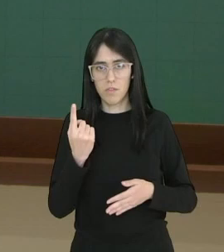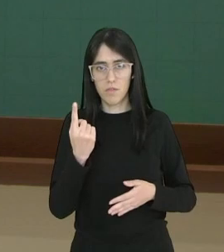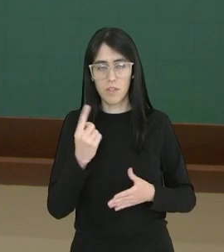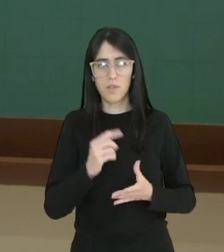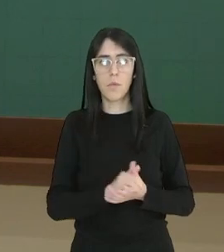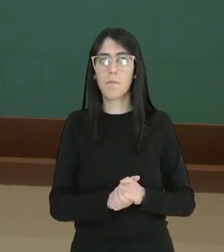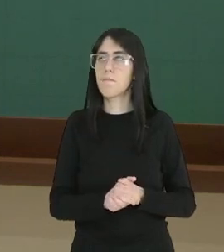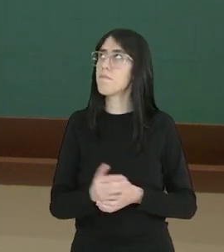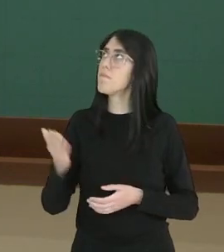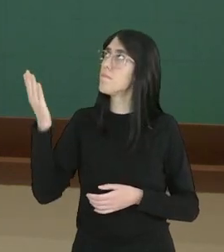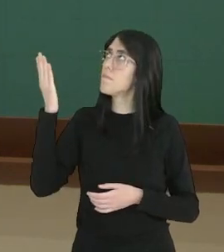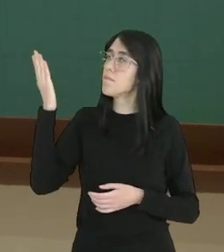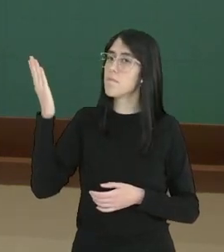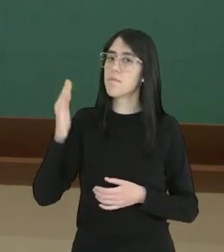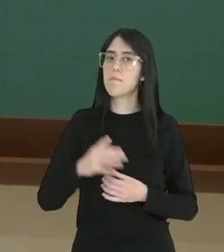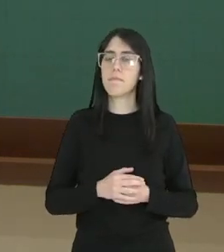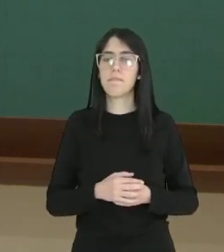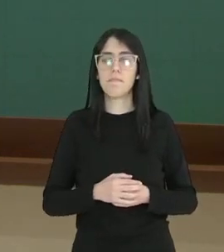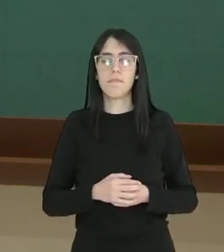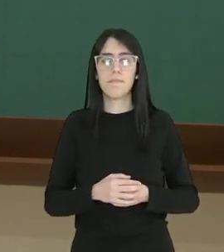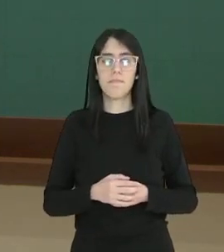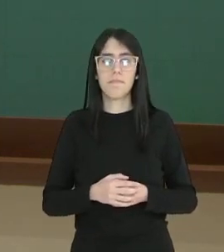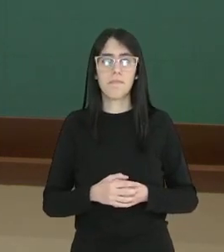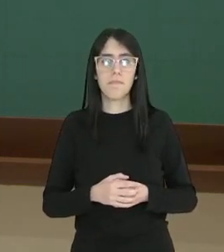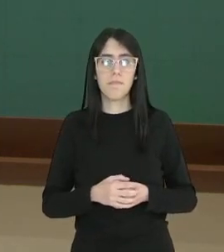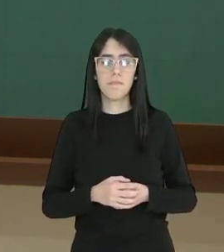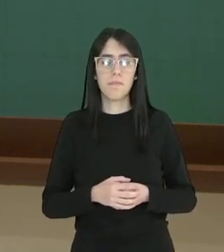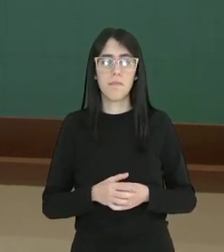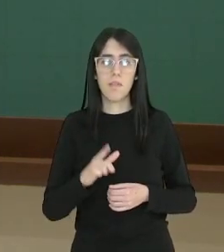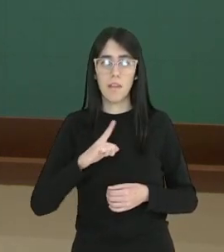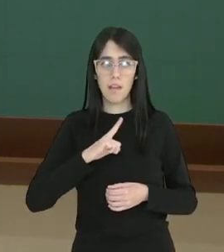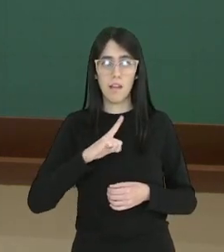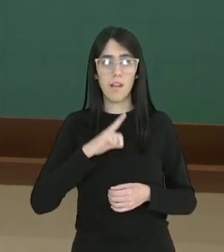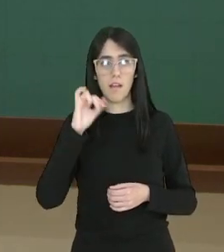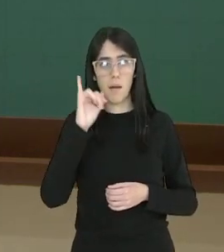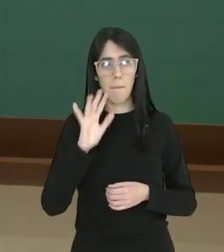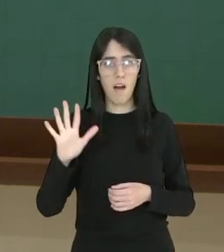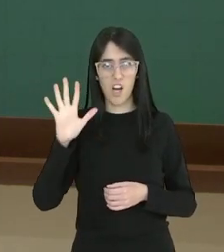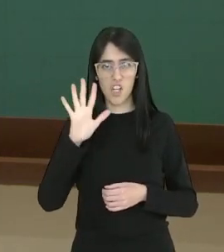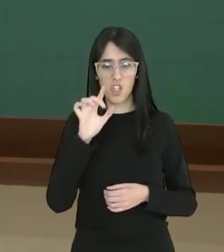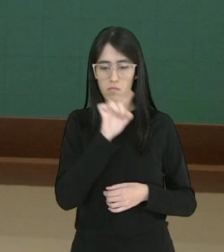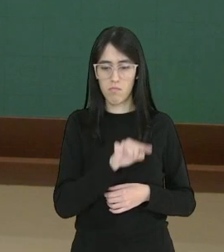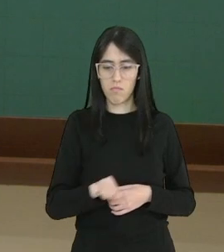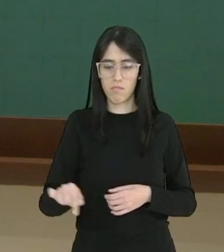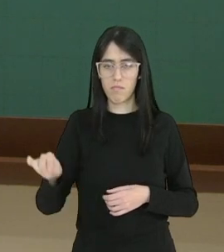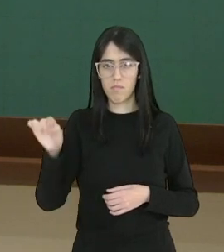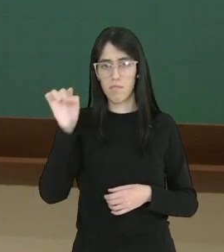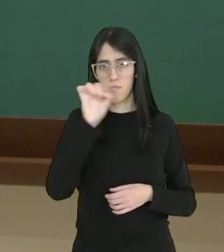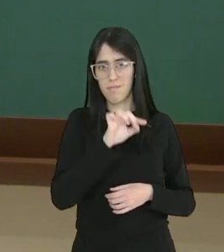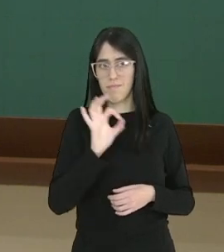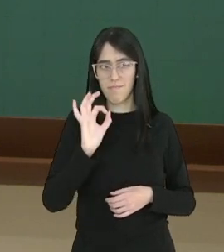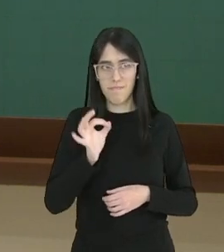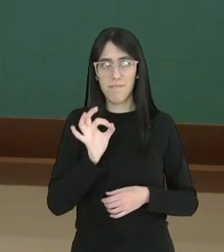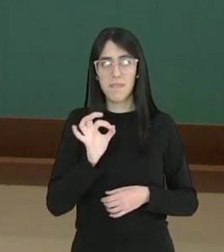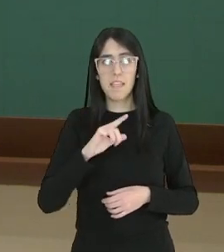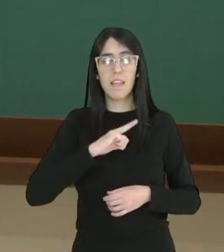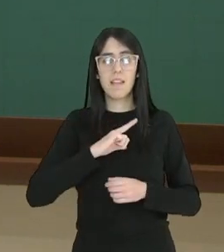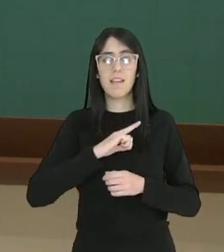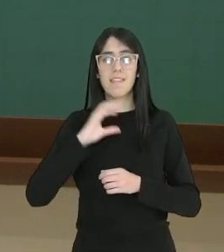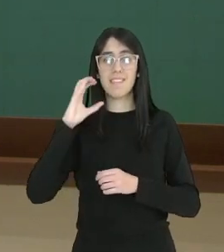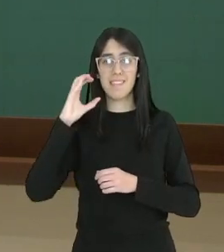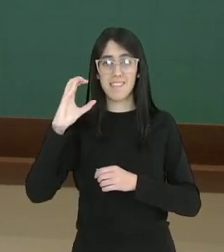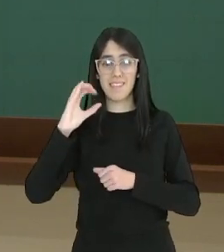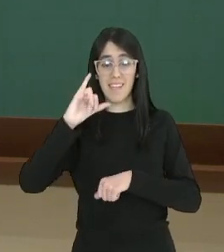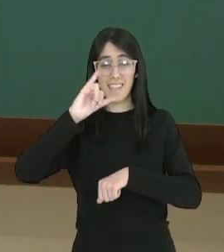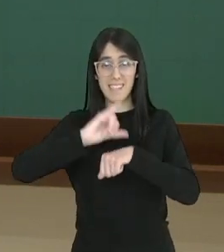1. No praticando 1, temos que na figura abaixo, o ponto C, ele é o